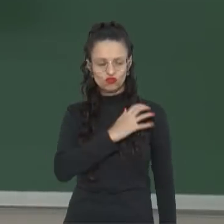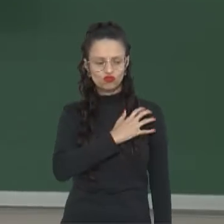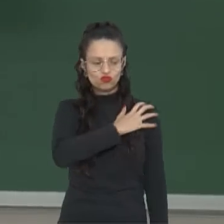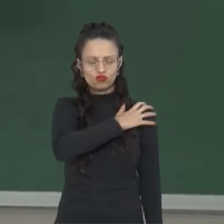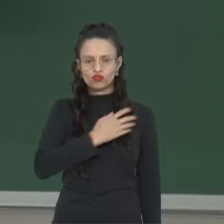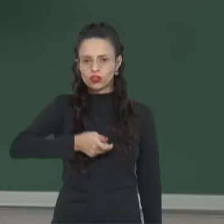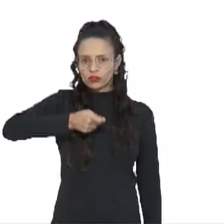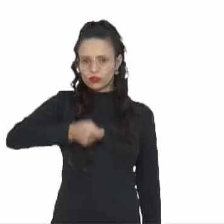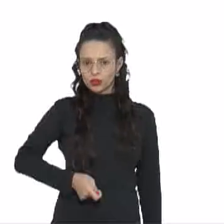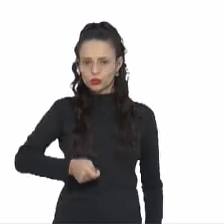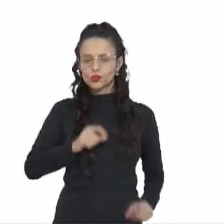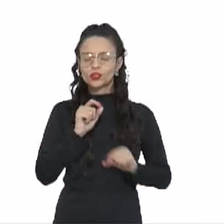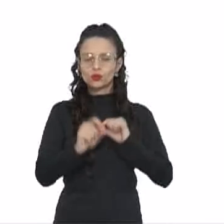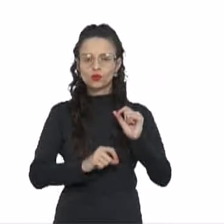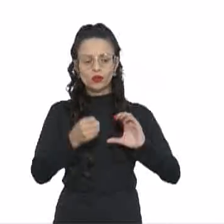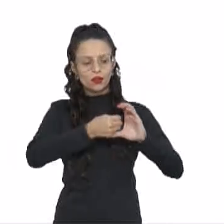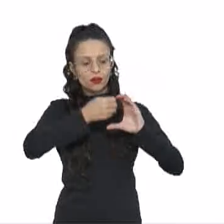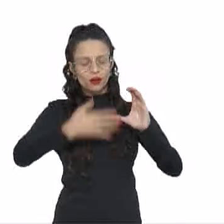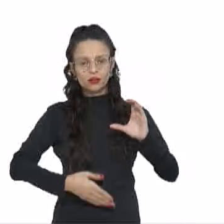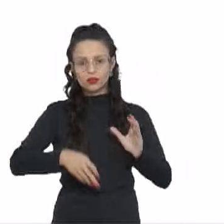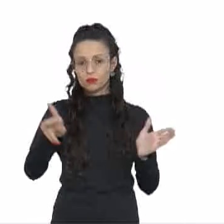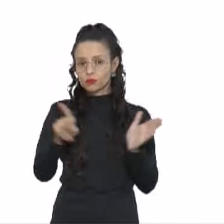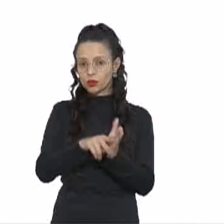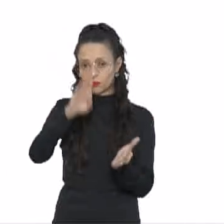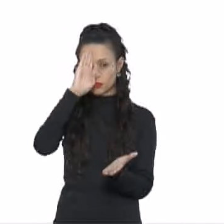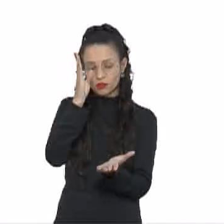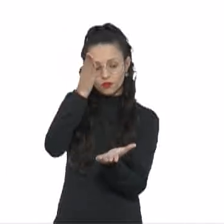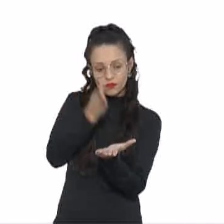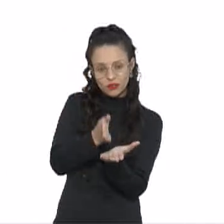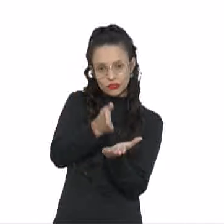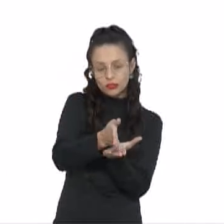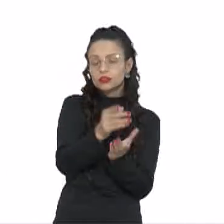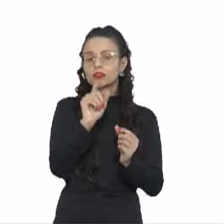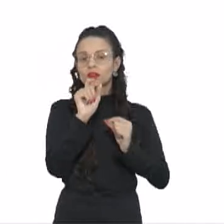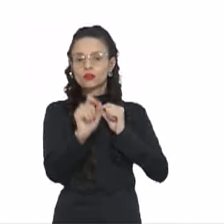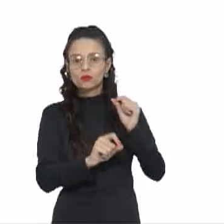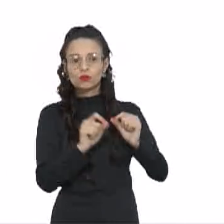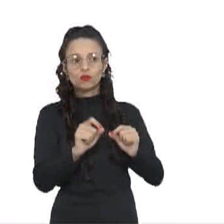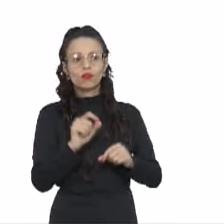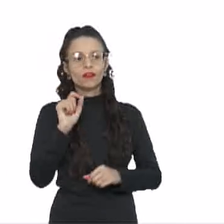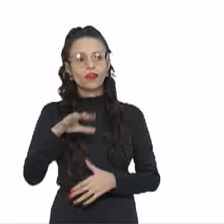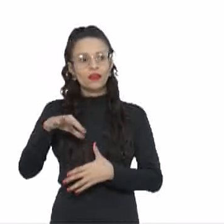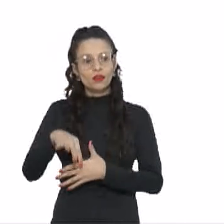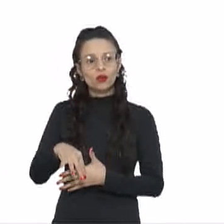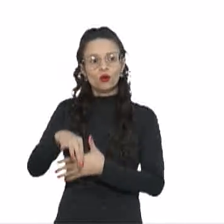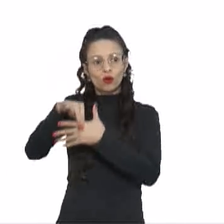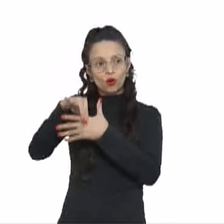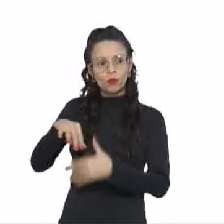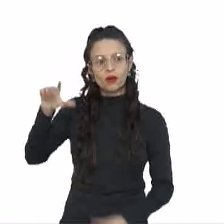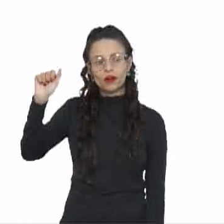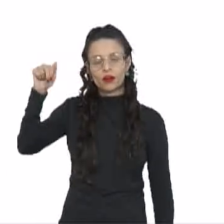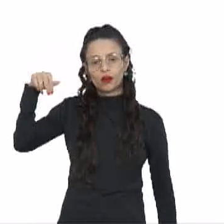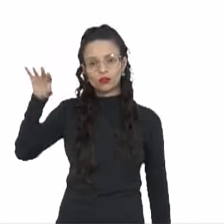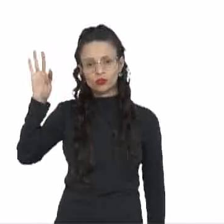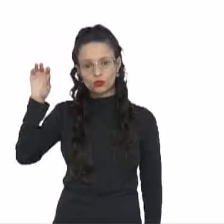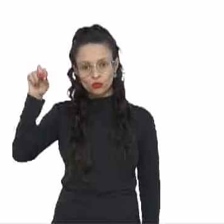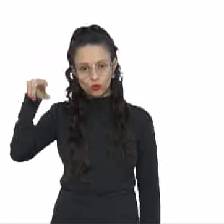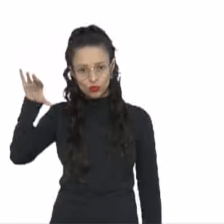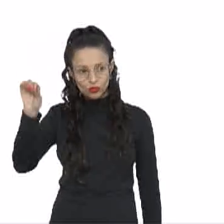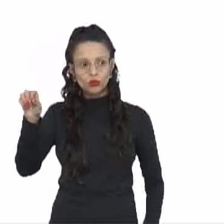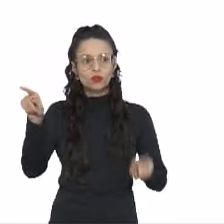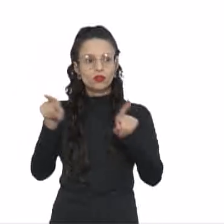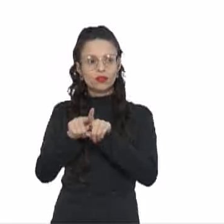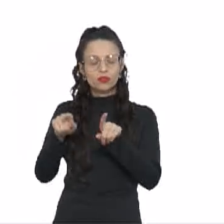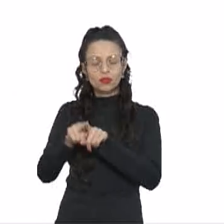ditadura com características fascistas, comandada primeiro por Antônio Salazar e depois por Marcelo Caetano, que